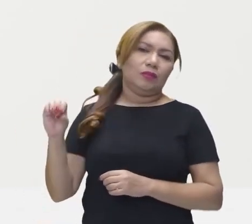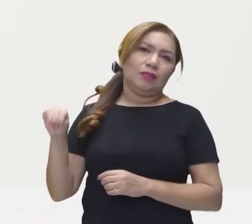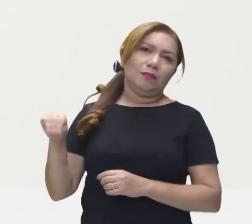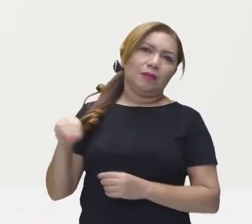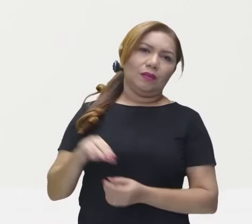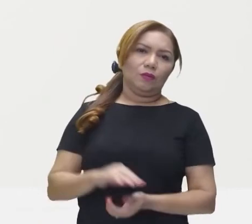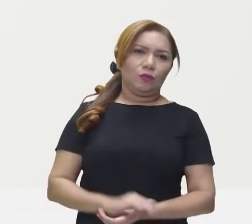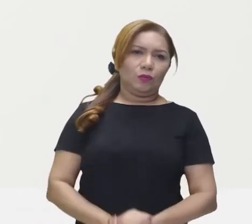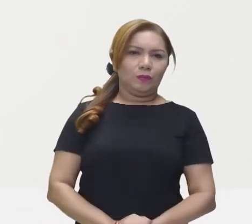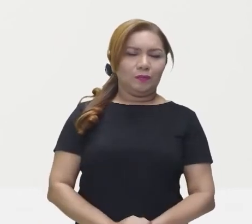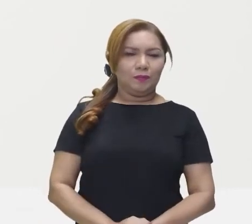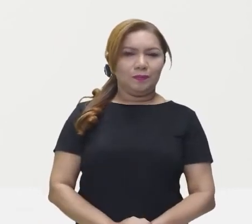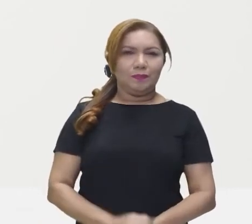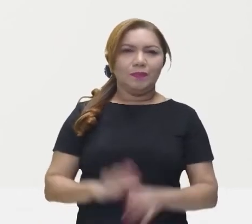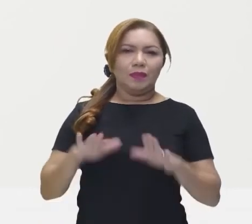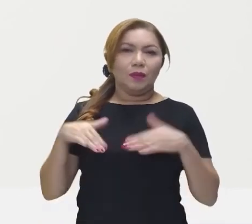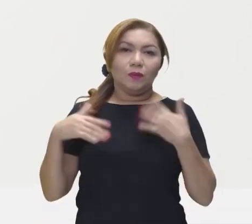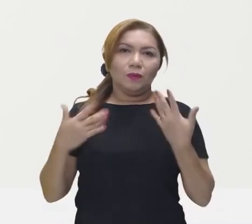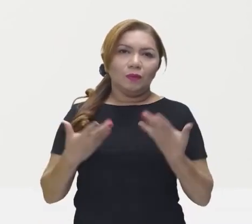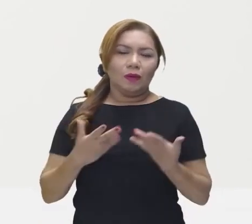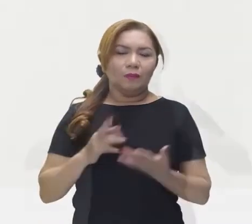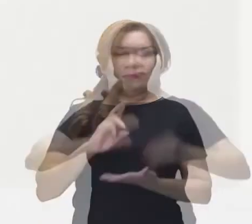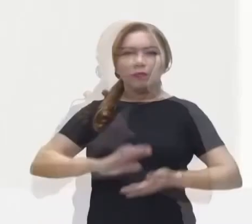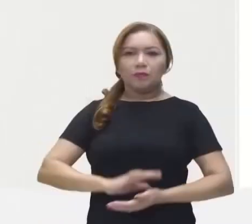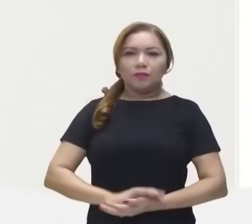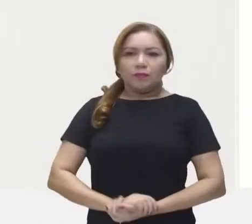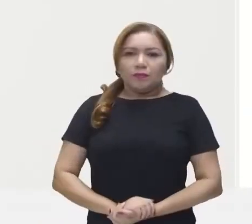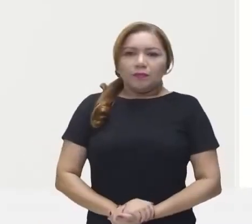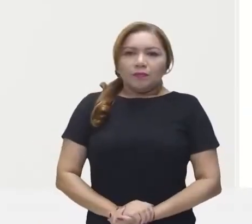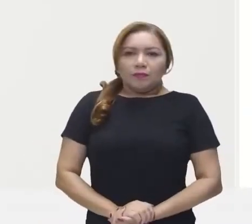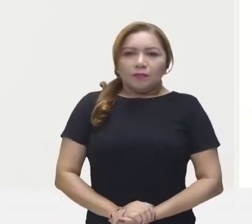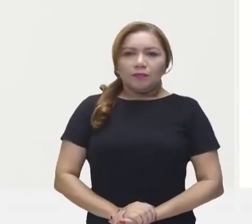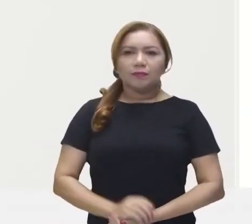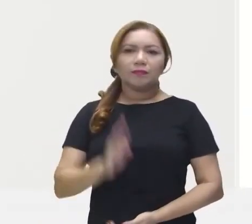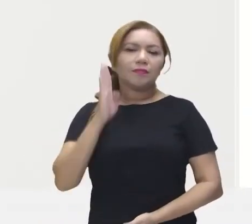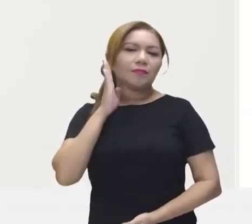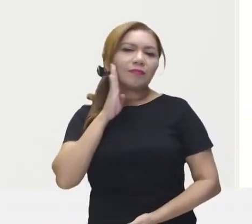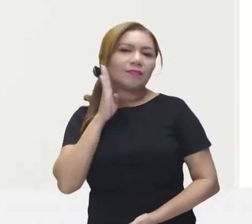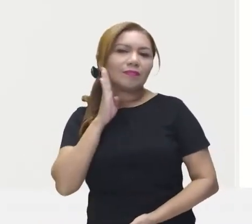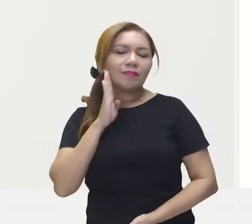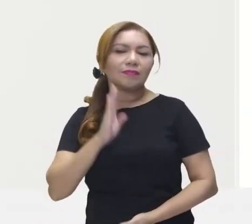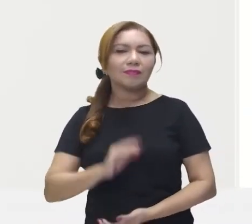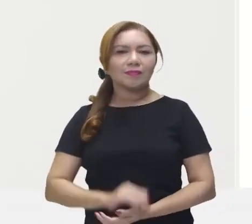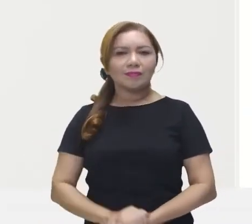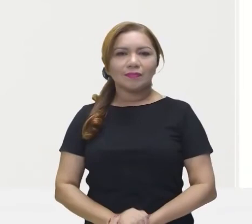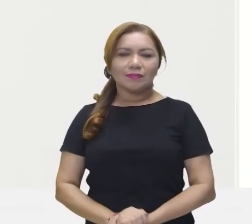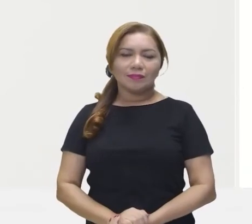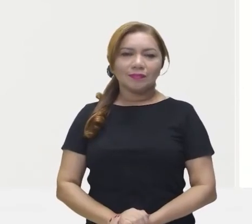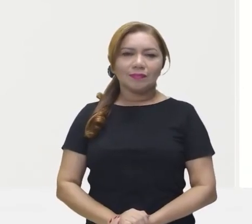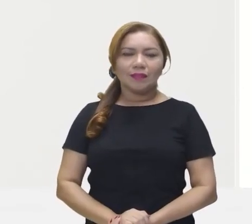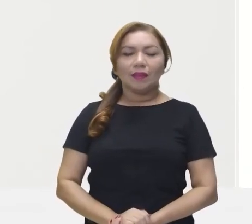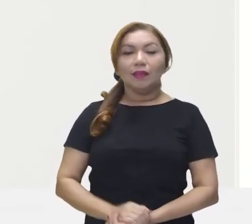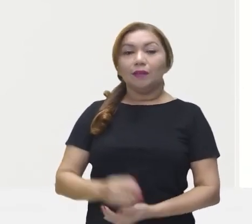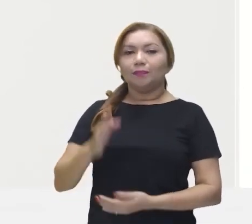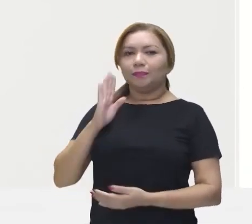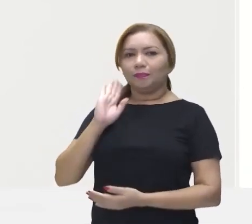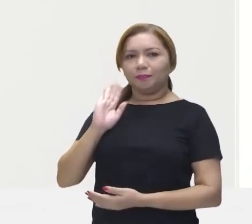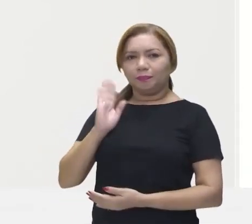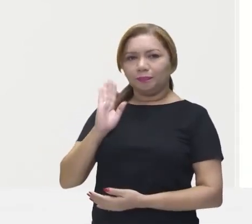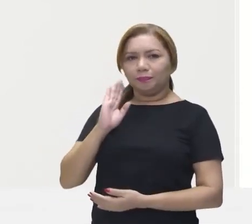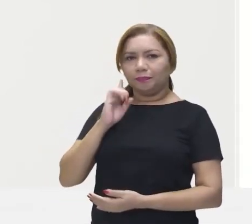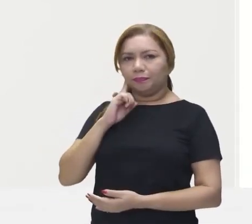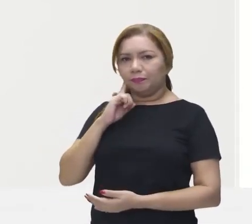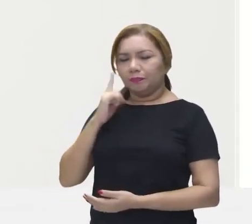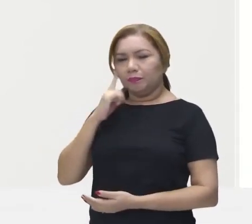percorreu 100 metros. Beleza, e para a gente encontrar, então, nós temos aqui e a gente vai